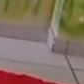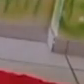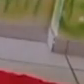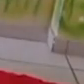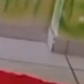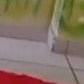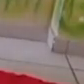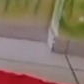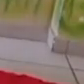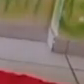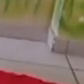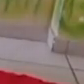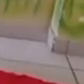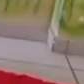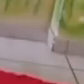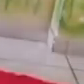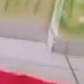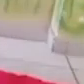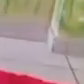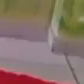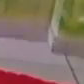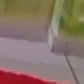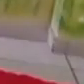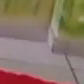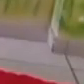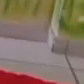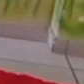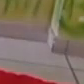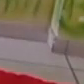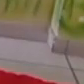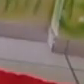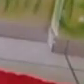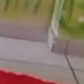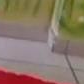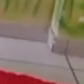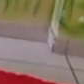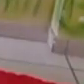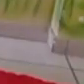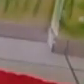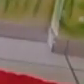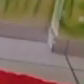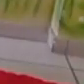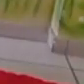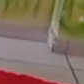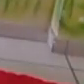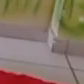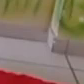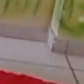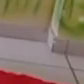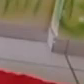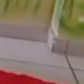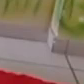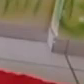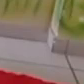boi, recém-tirada. Ao vendo entrar em sua morada, o pai Francisco se explicou,